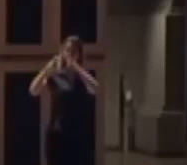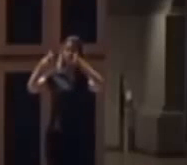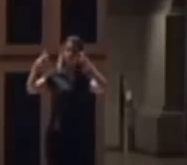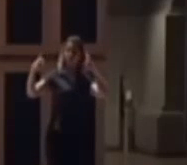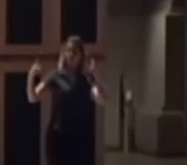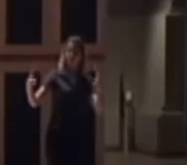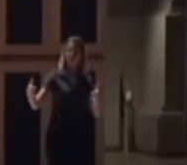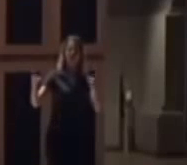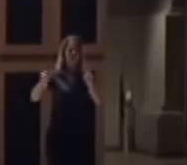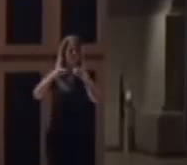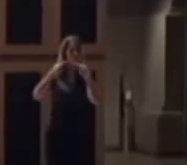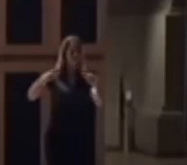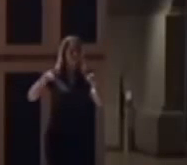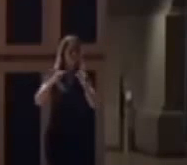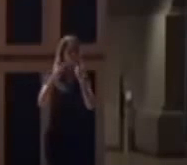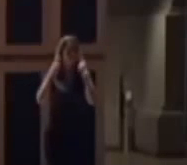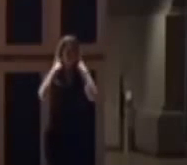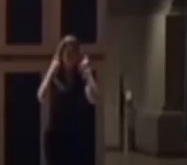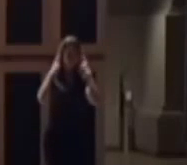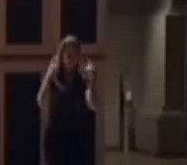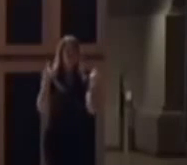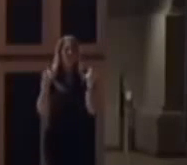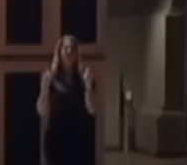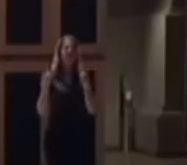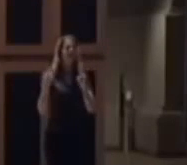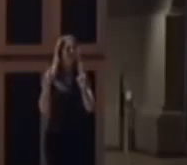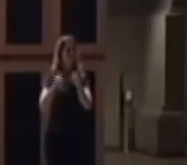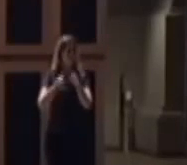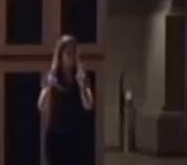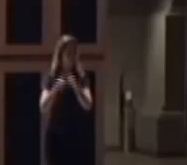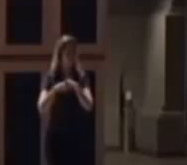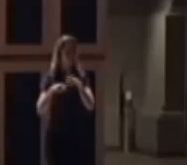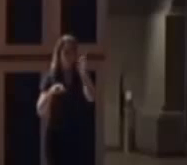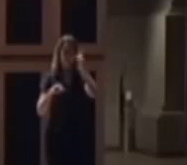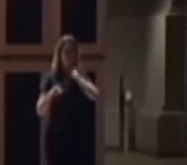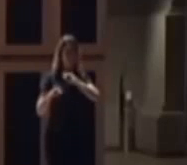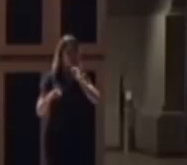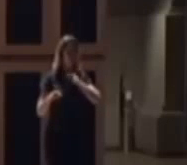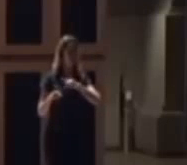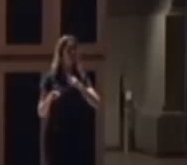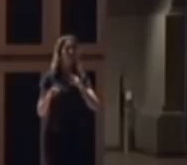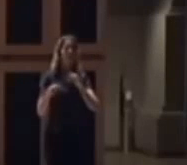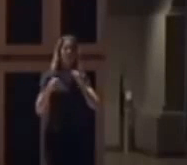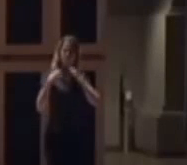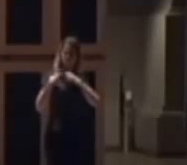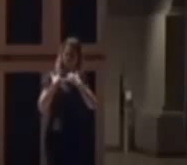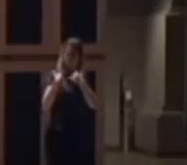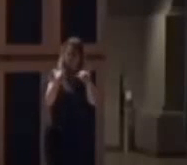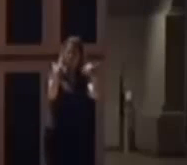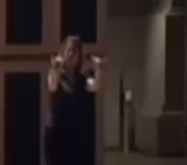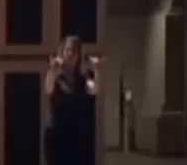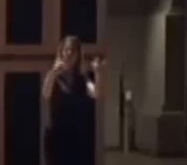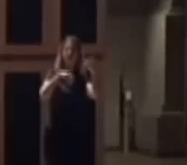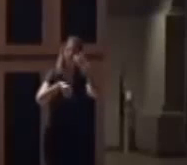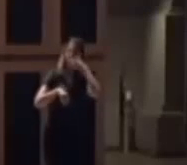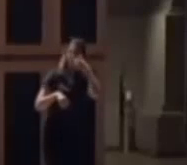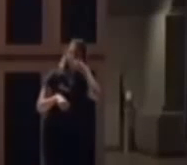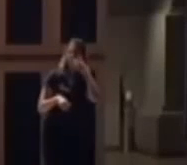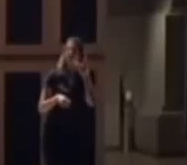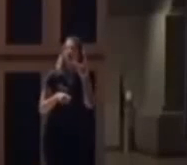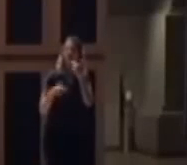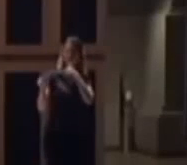oferta da música sinfônica, que tem imensa vocação em Minas Gerais. Nós temos um público extraordinário para esse tipo de